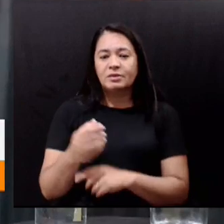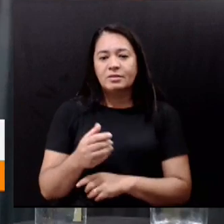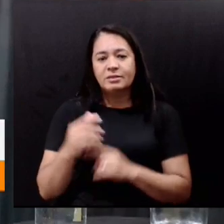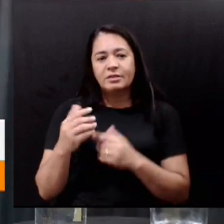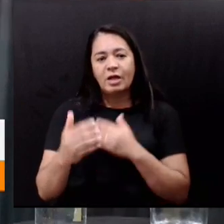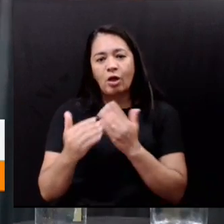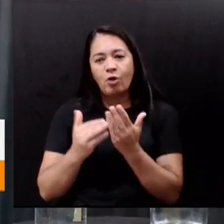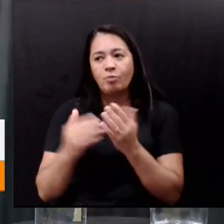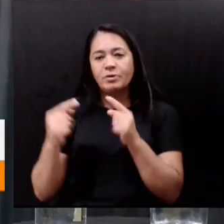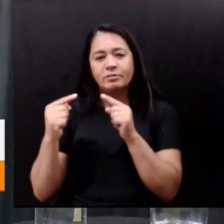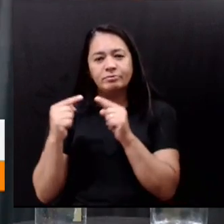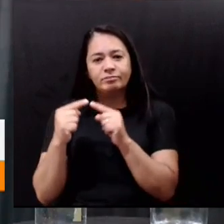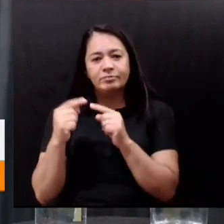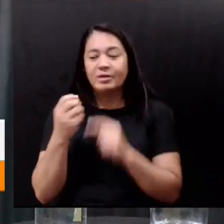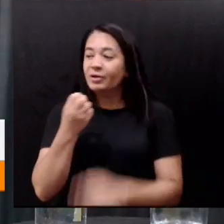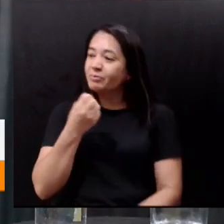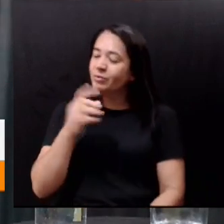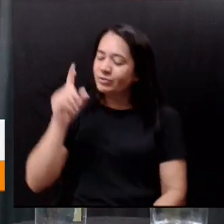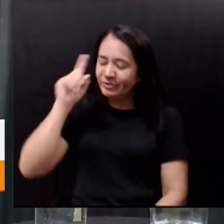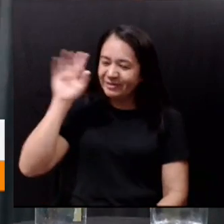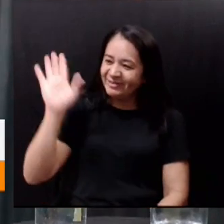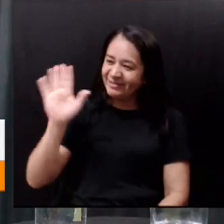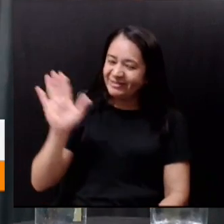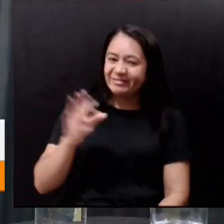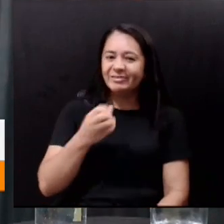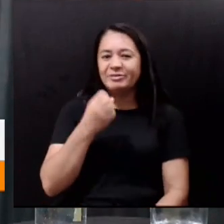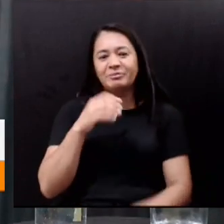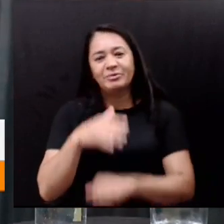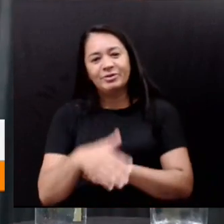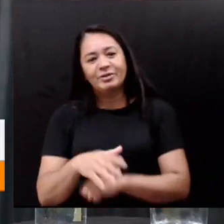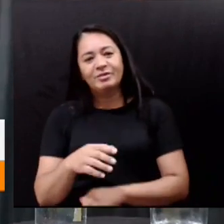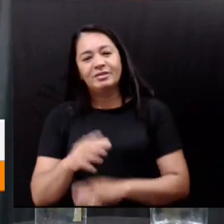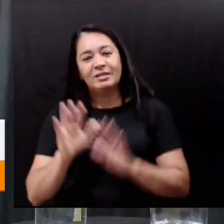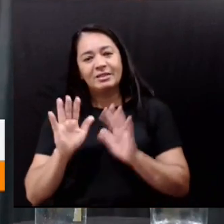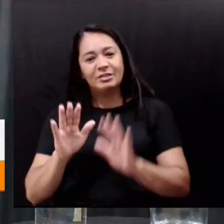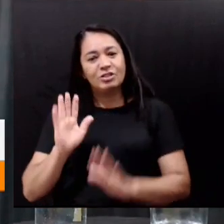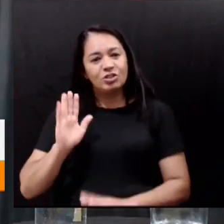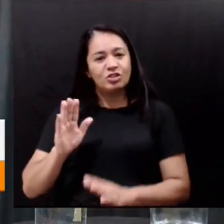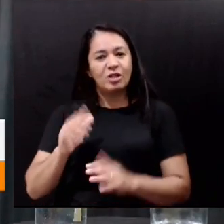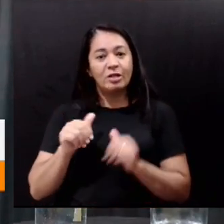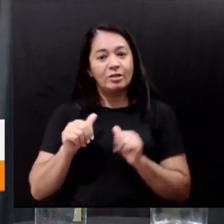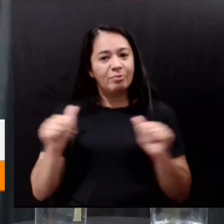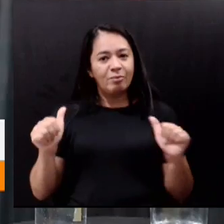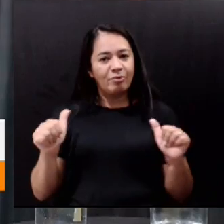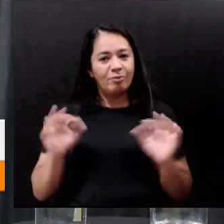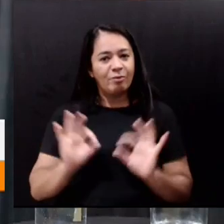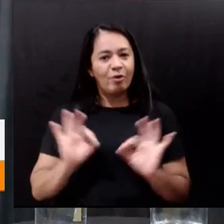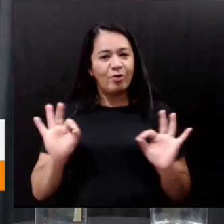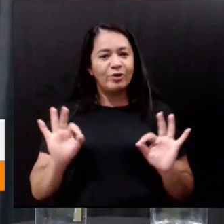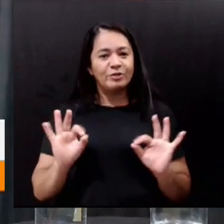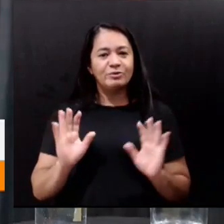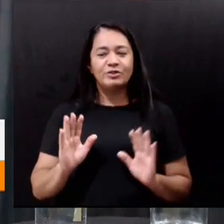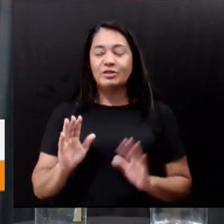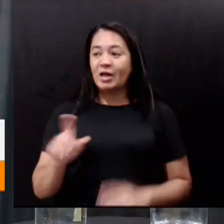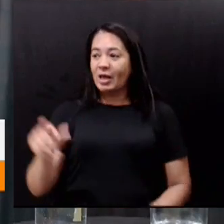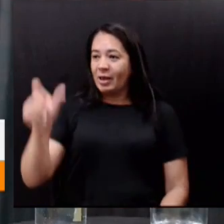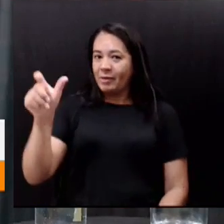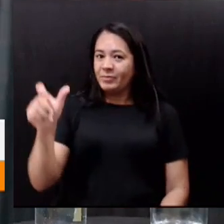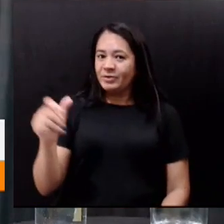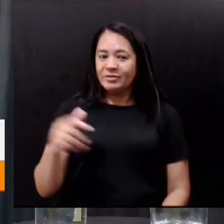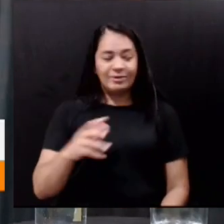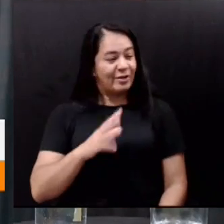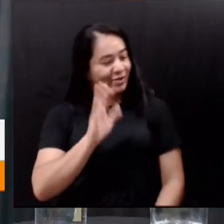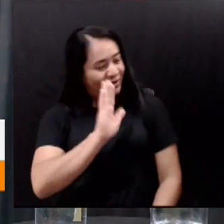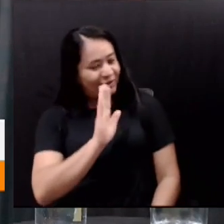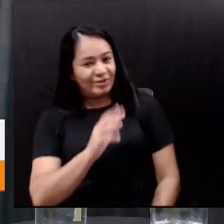bom dia, o boa tarde, boa noite, eu acho que já são suficientes para criar uma simpatia, né, com a pessoa que está ali e criar essa aproximação, né,